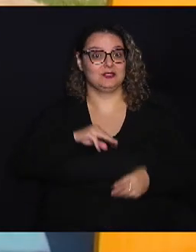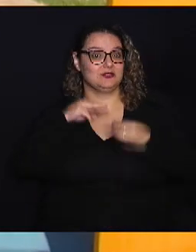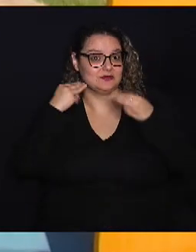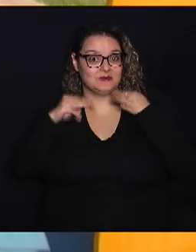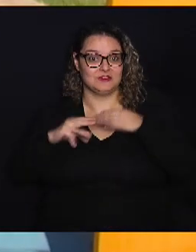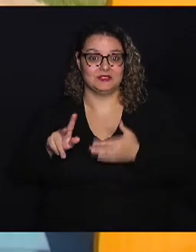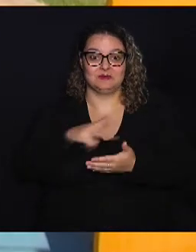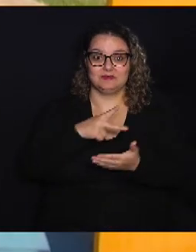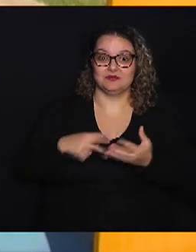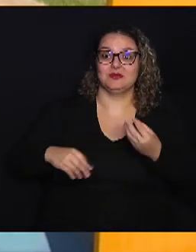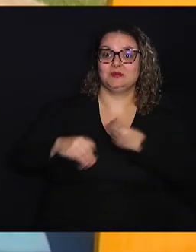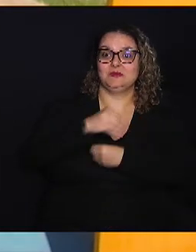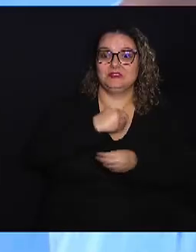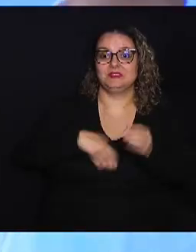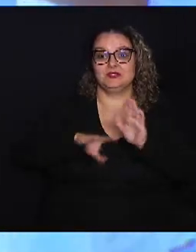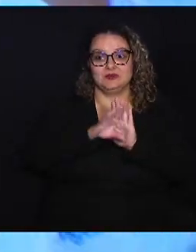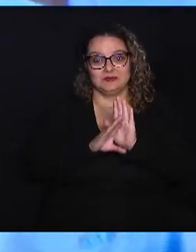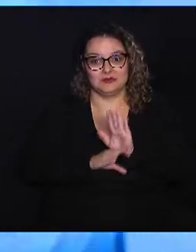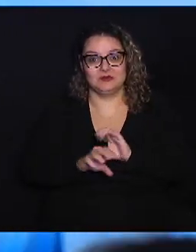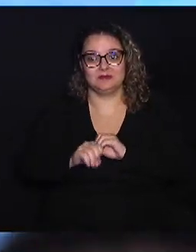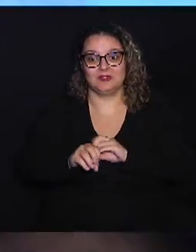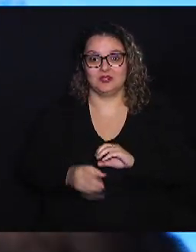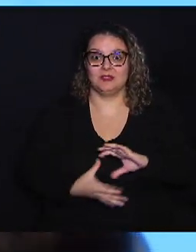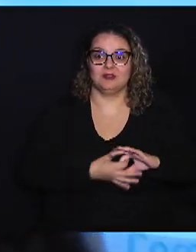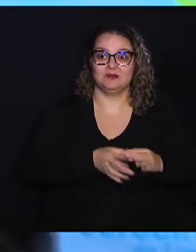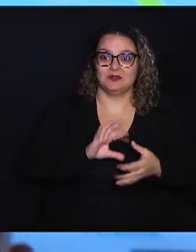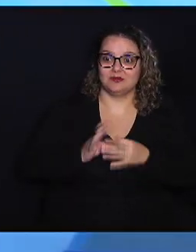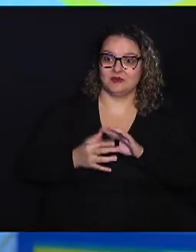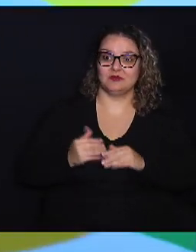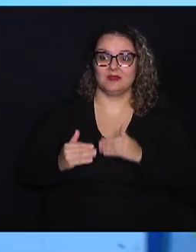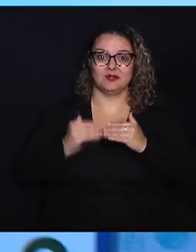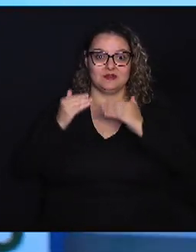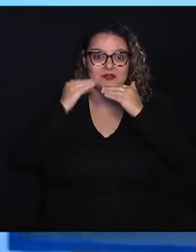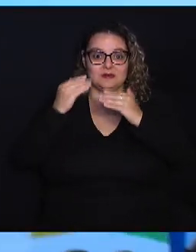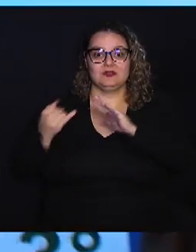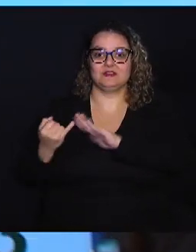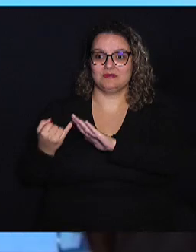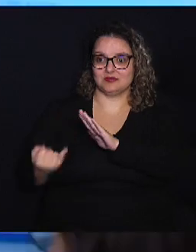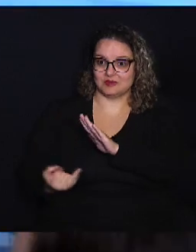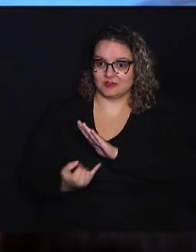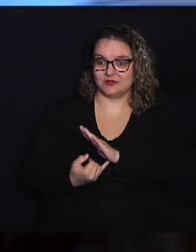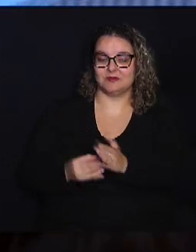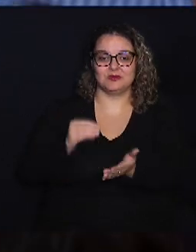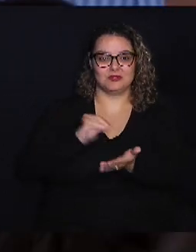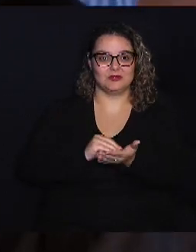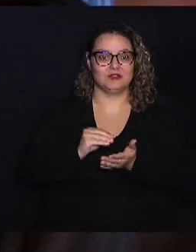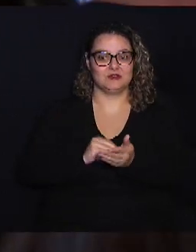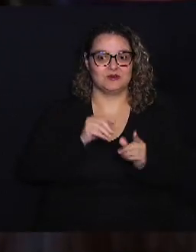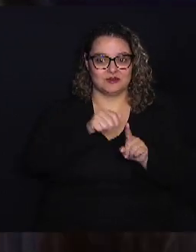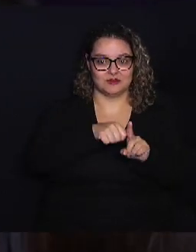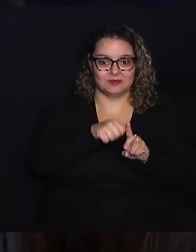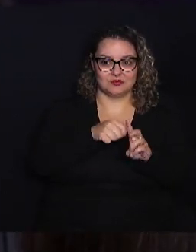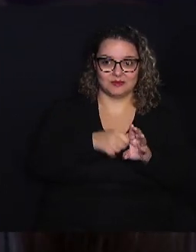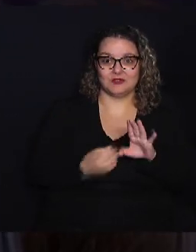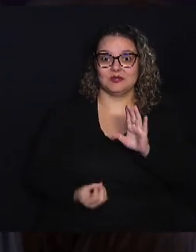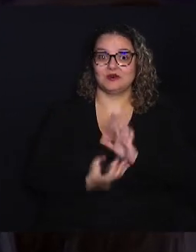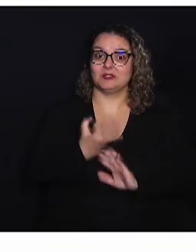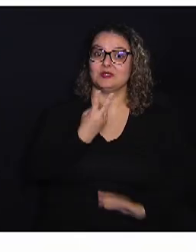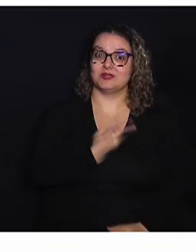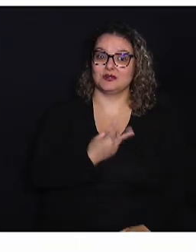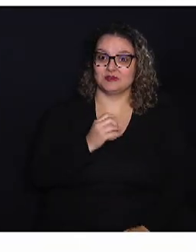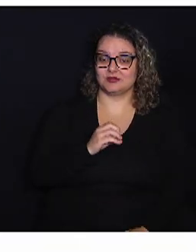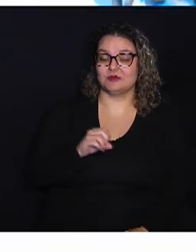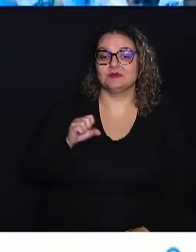tudo envolvendo o programa de educação olímpica desenvolvido pelo Instituto nos últimos meses. Fundado em 2008